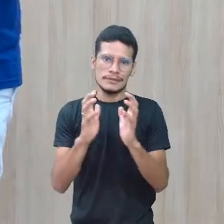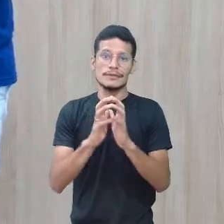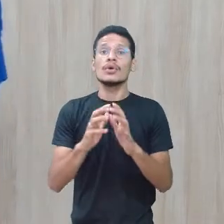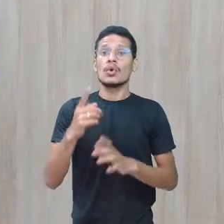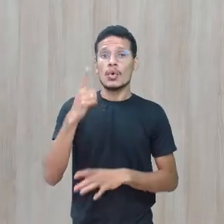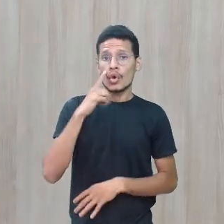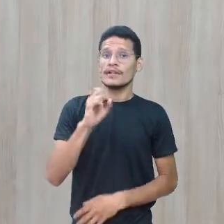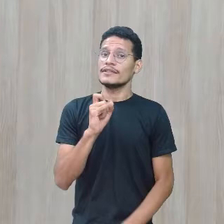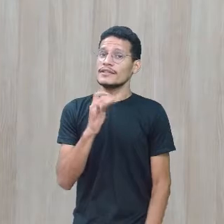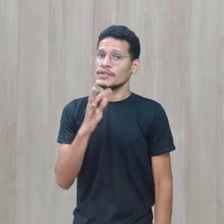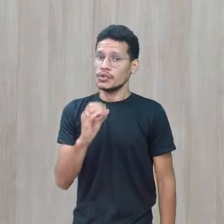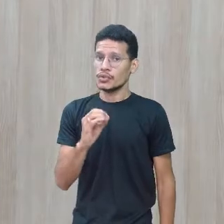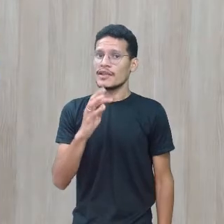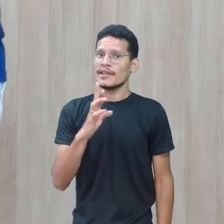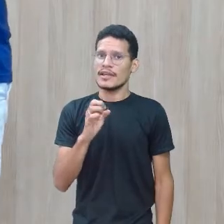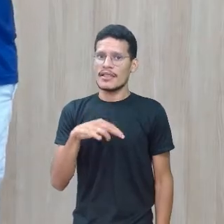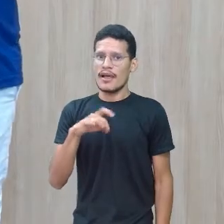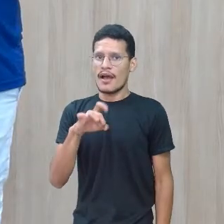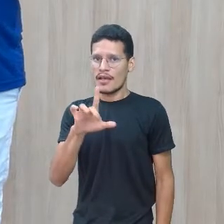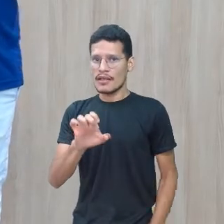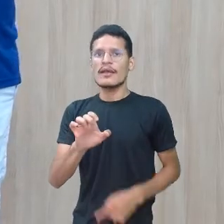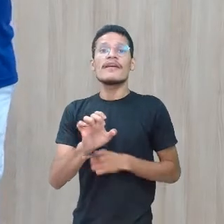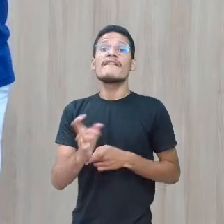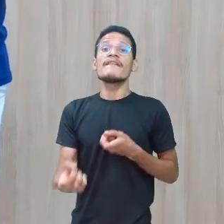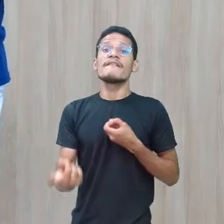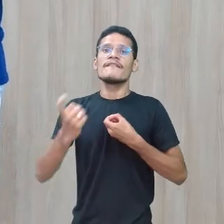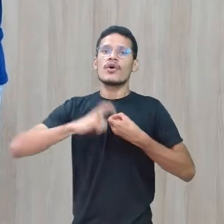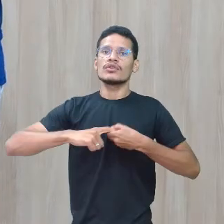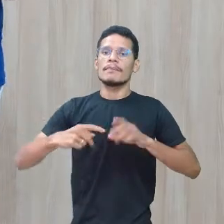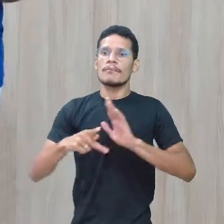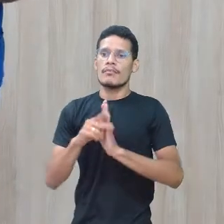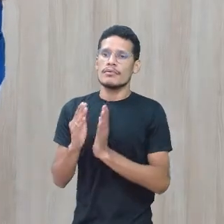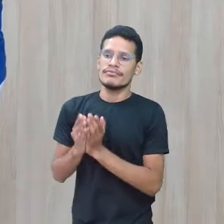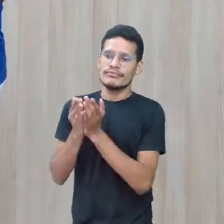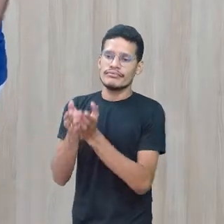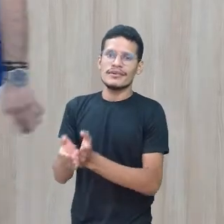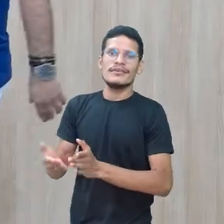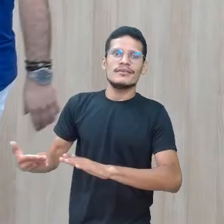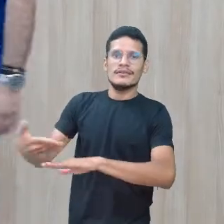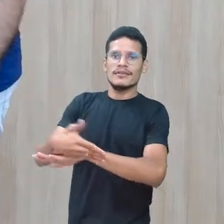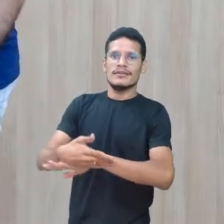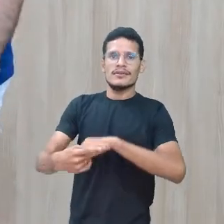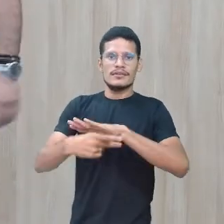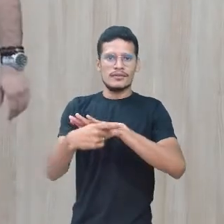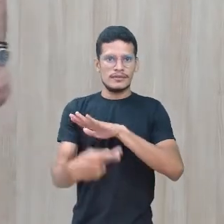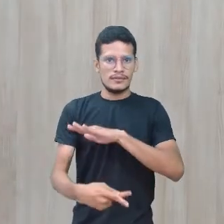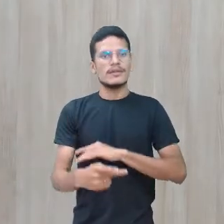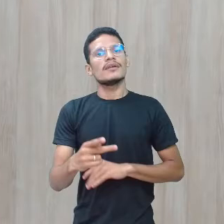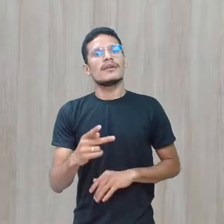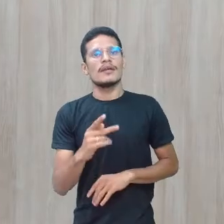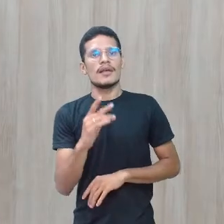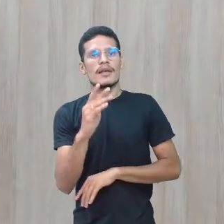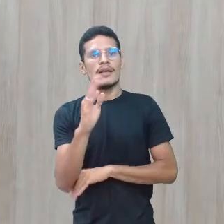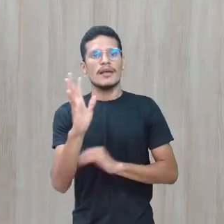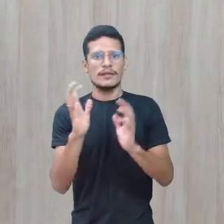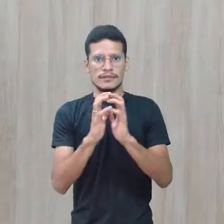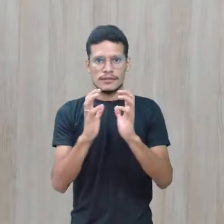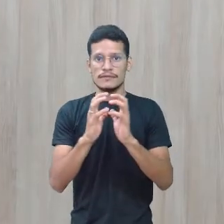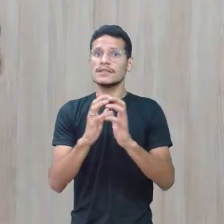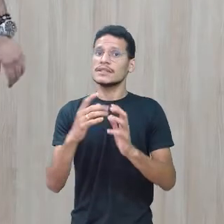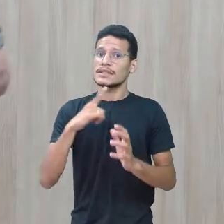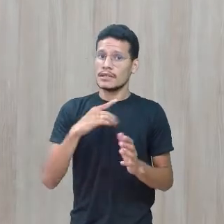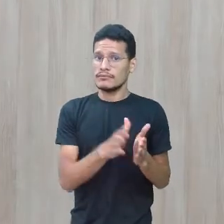ele remonta a esse período, né, das invasões holandesas aqui no Recife, né? As invasões elas ocorreram